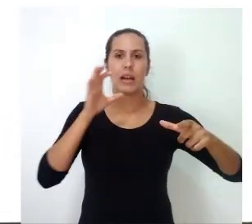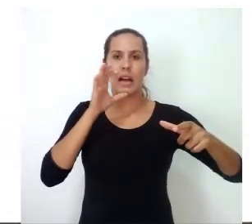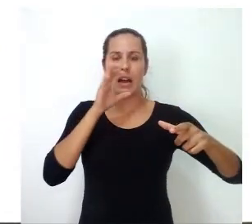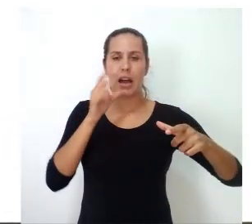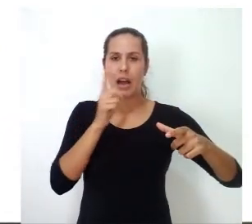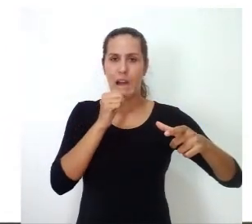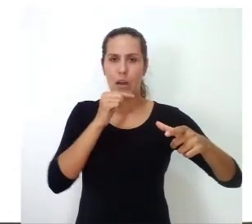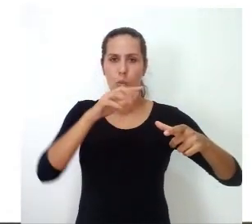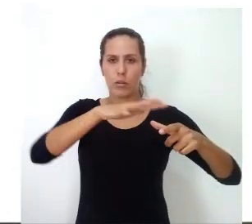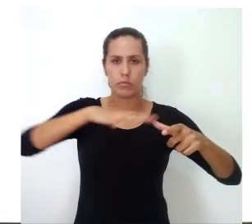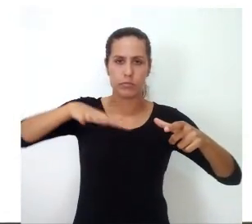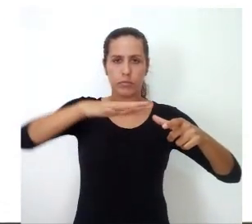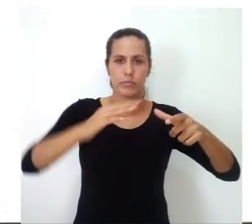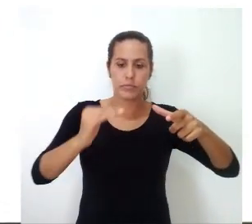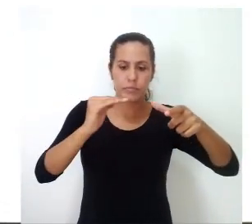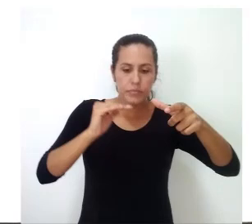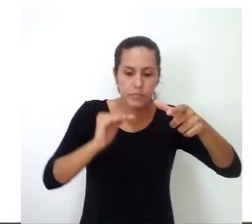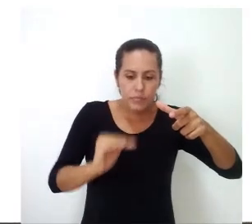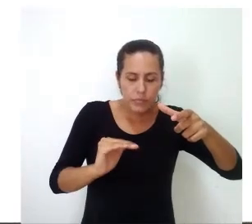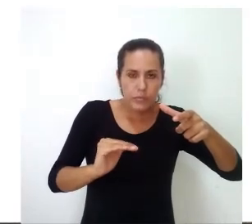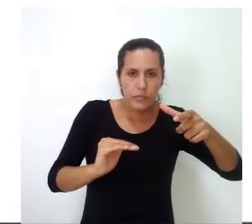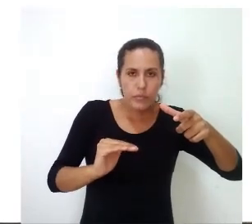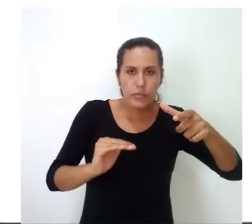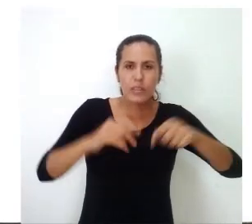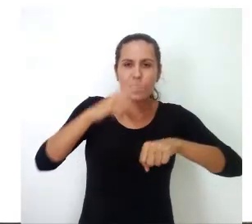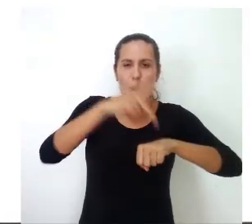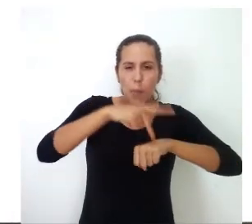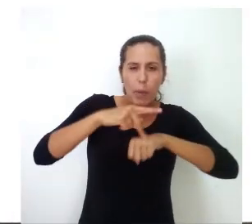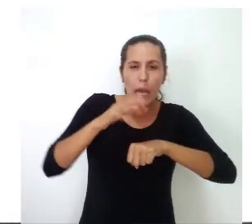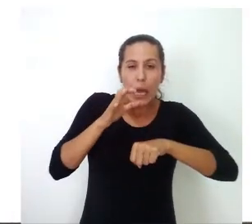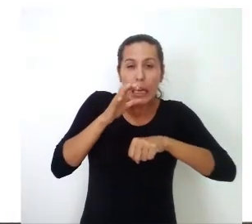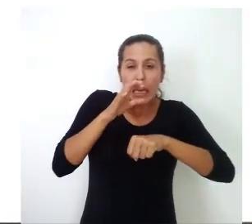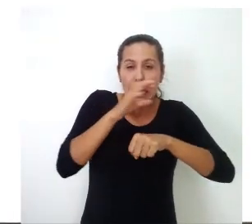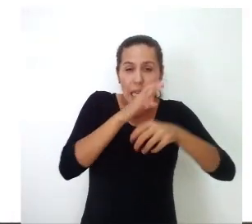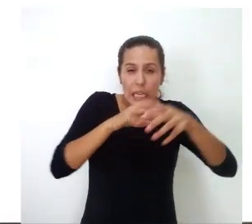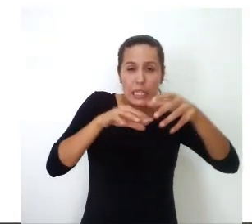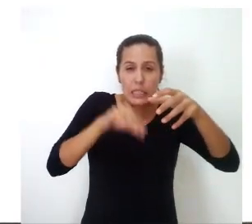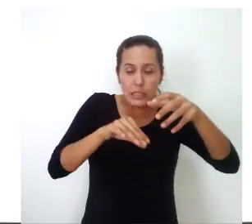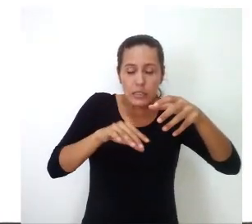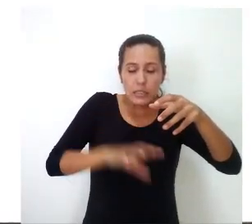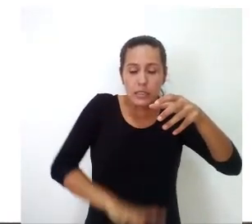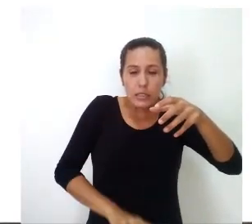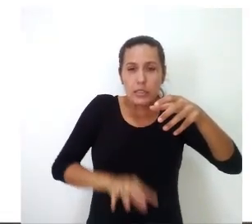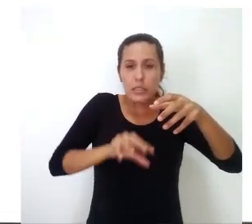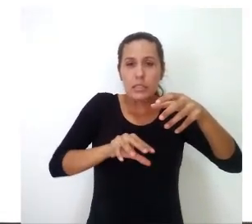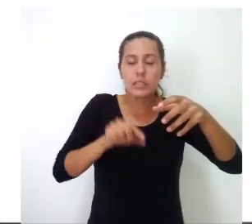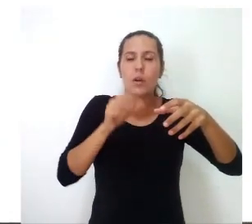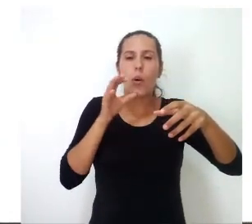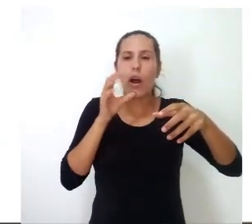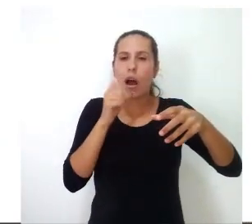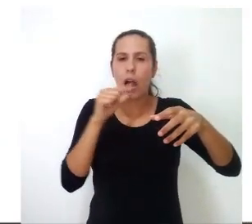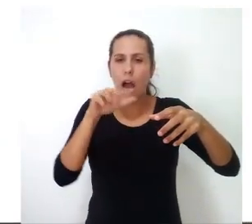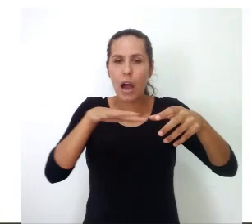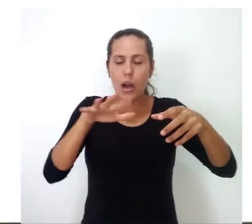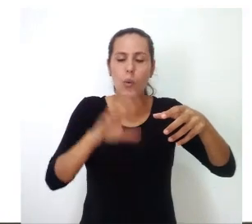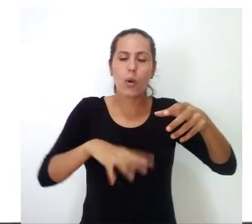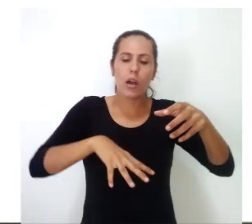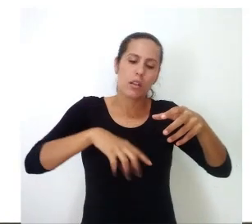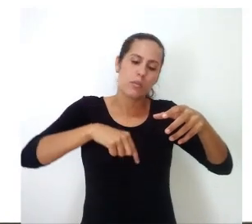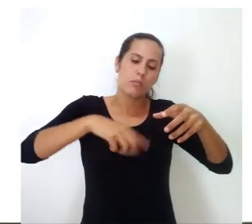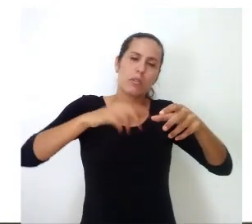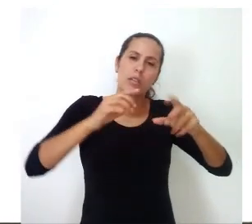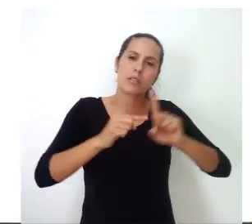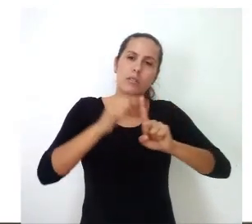De lava vulcânica. E essas rochas ainda estão quentes. Consequentemente, ela aquece essas